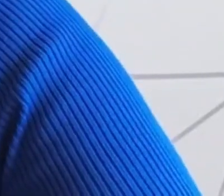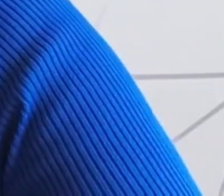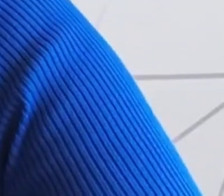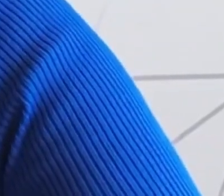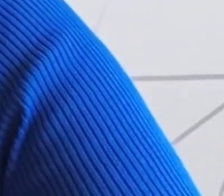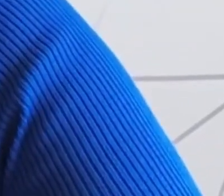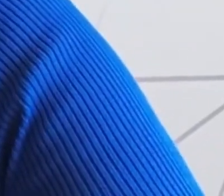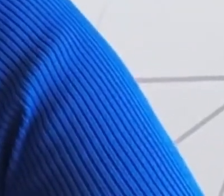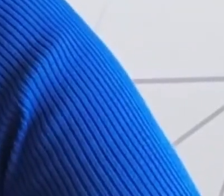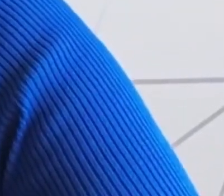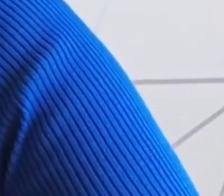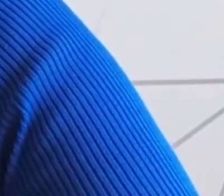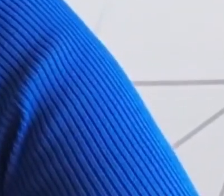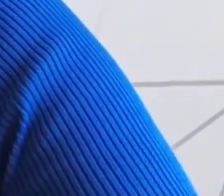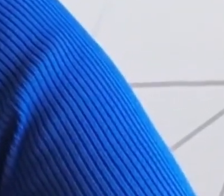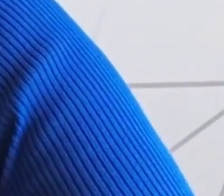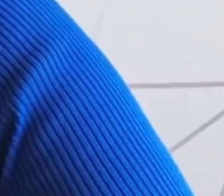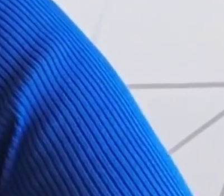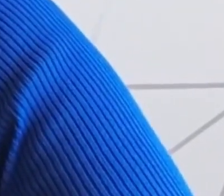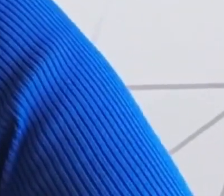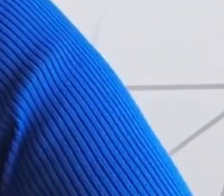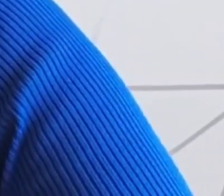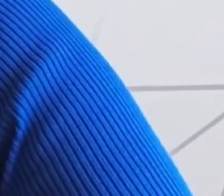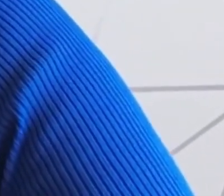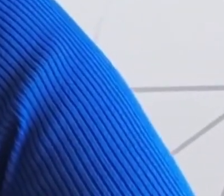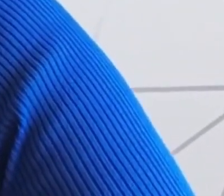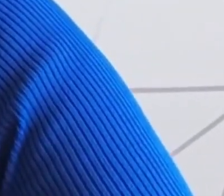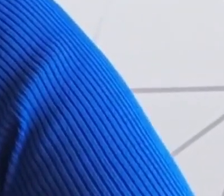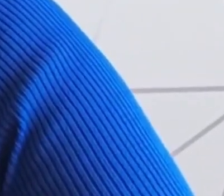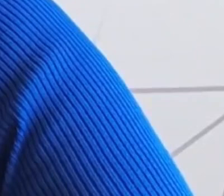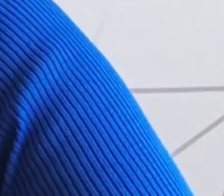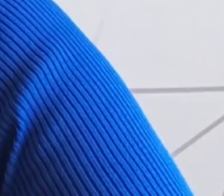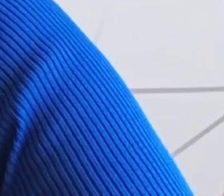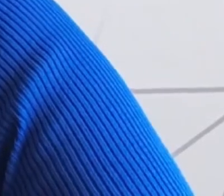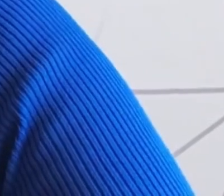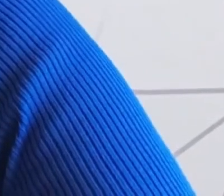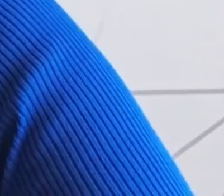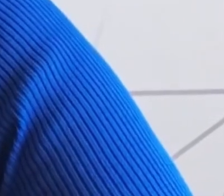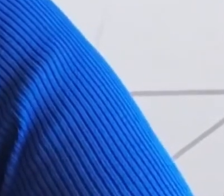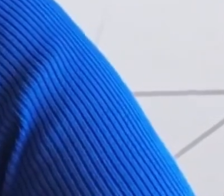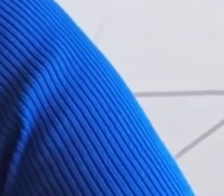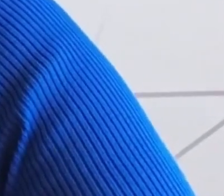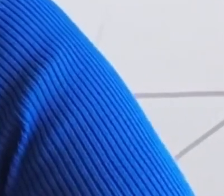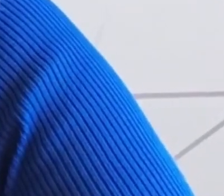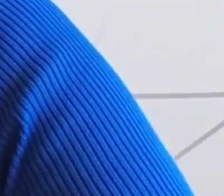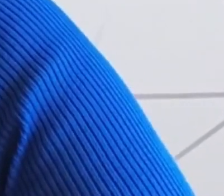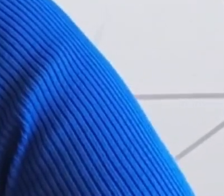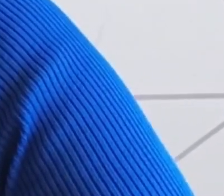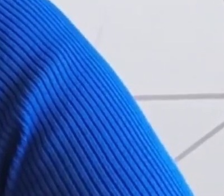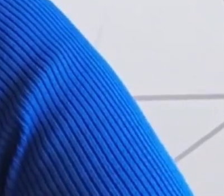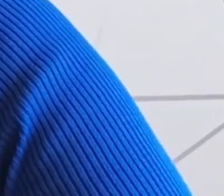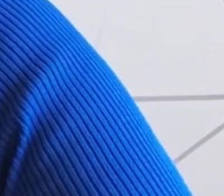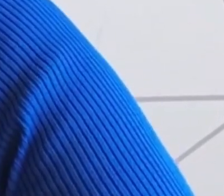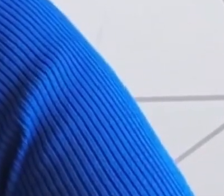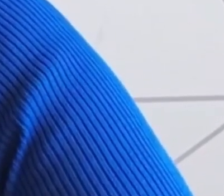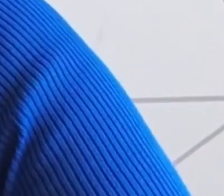Agradeço as excelentes contribuições e trocas de experiências e conhecimentos. Para finalizar,